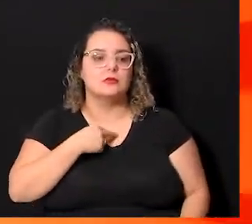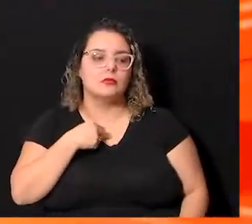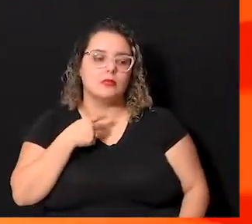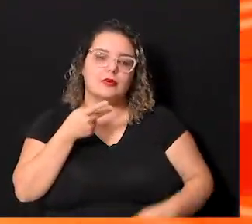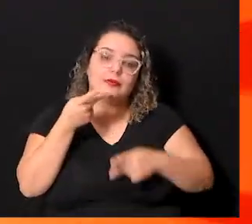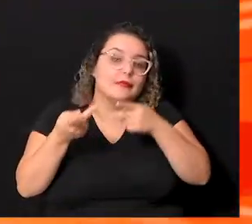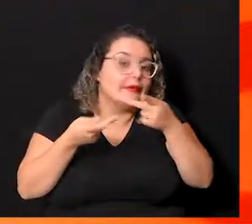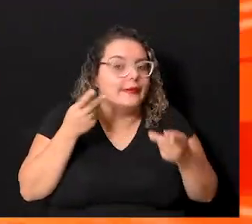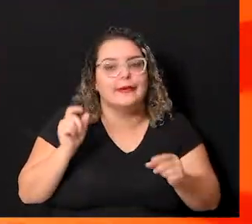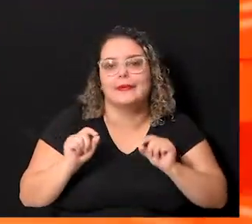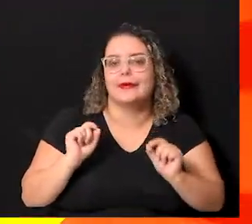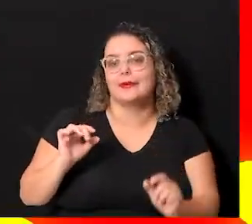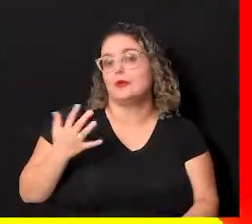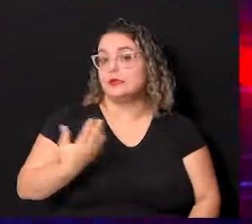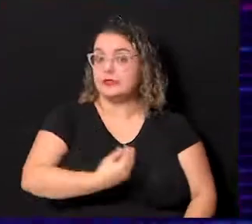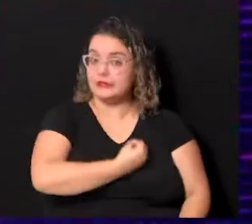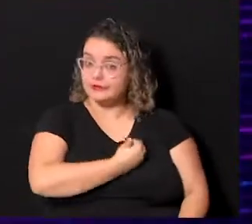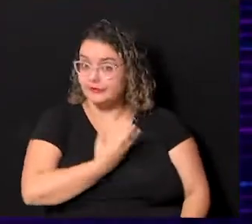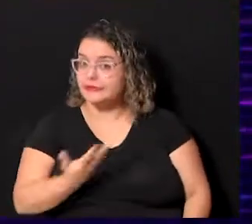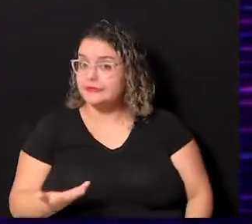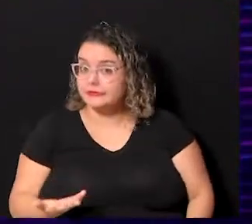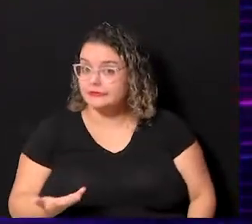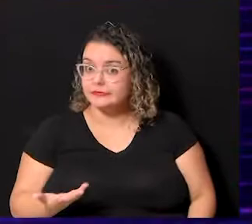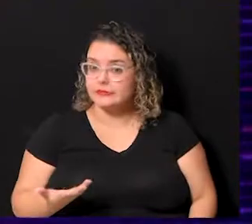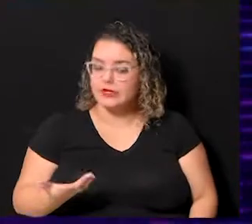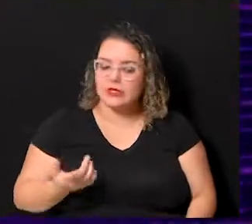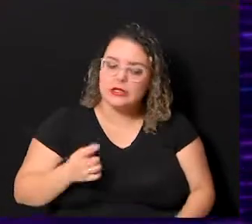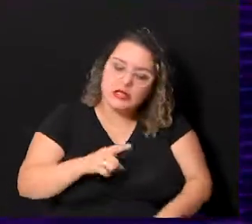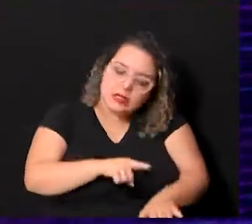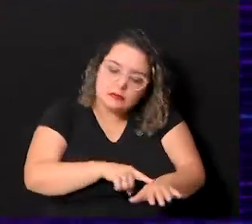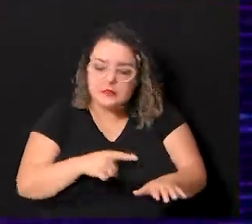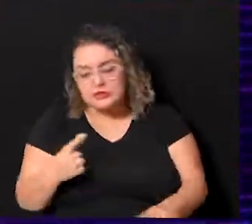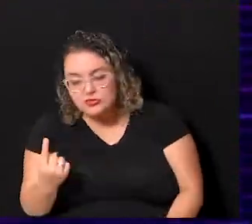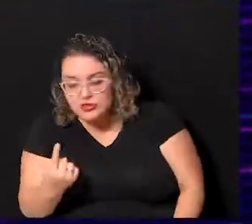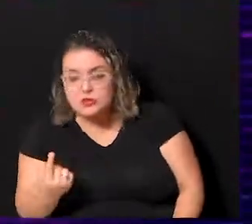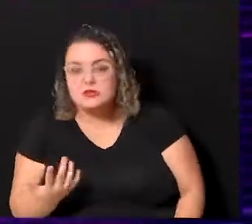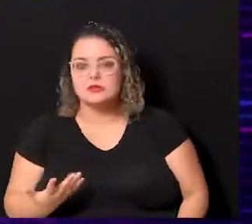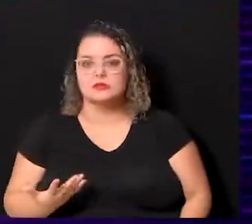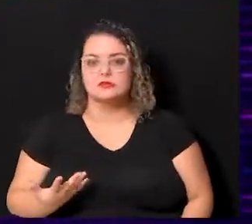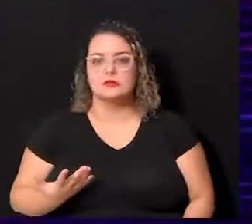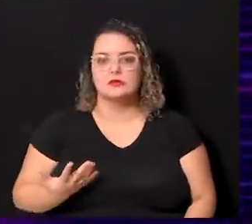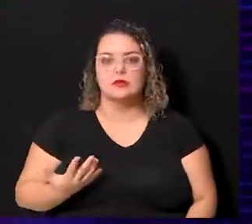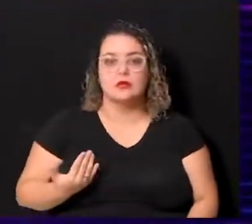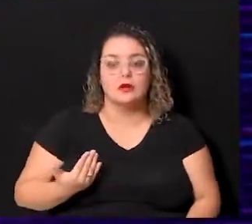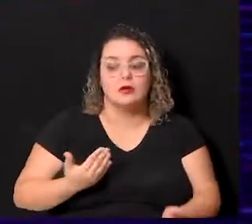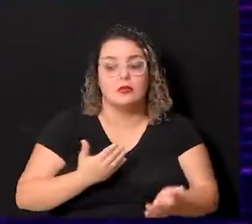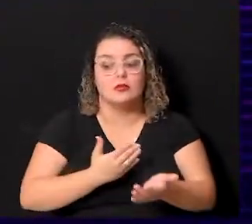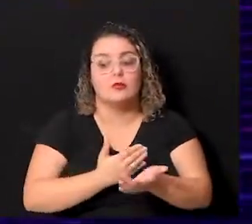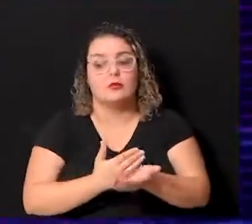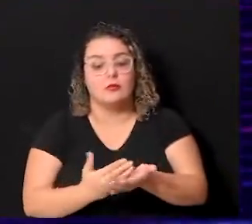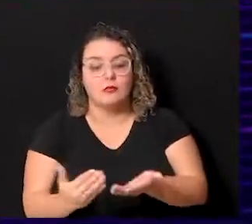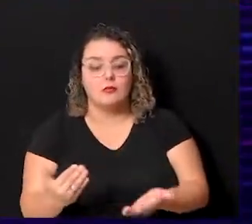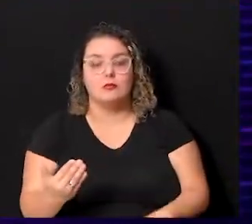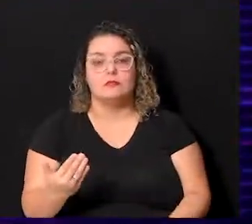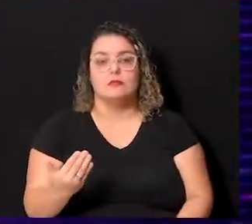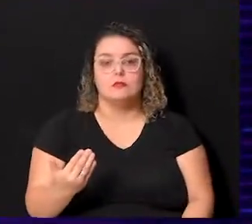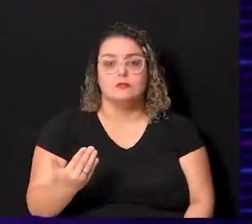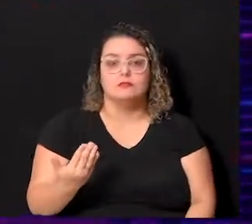mundo o que ele anda fazendo da vida, nem nada. Então ele tá isolado. E logo ele vai começar a ficar, né, vai começar a ter